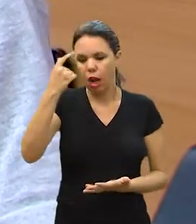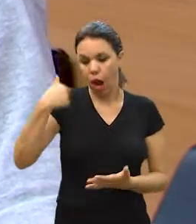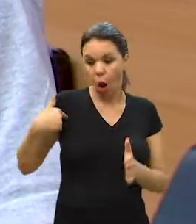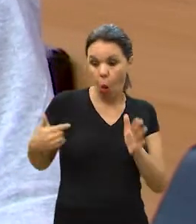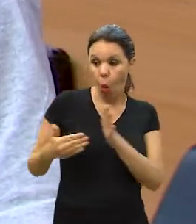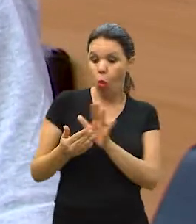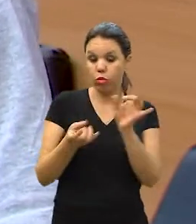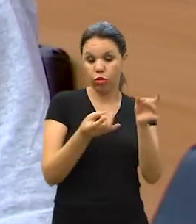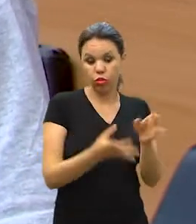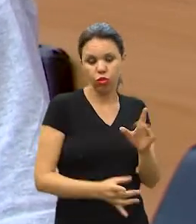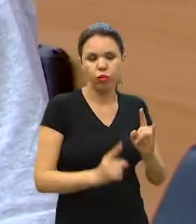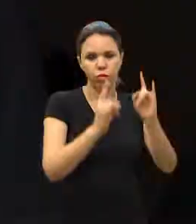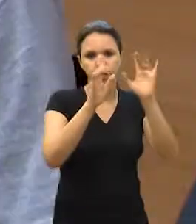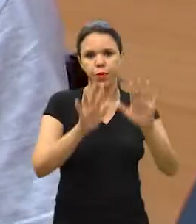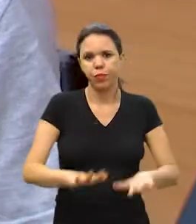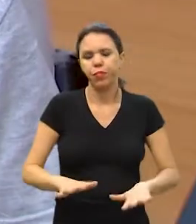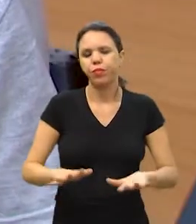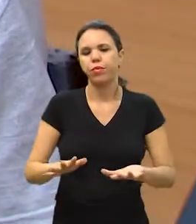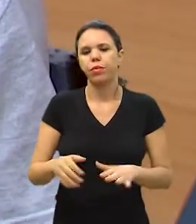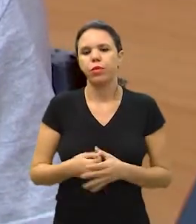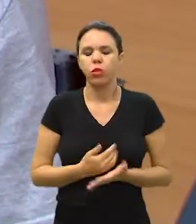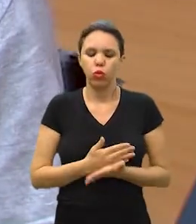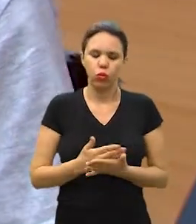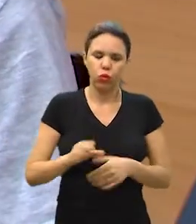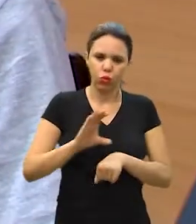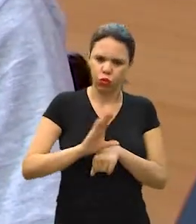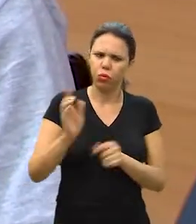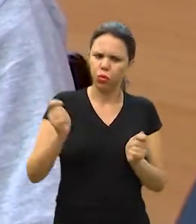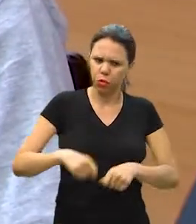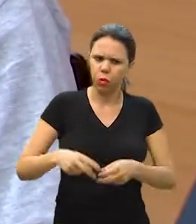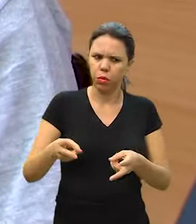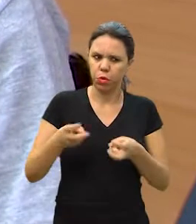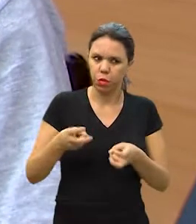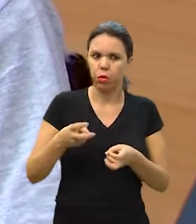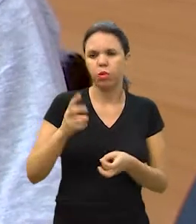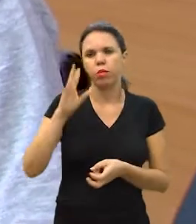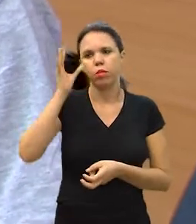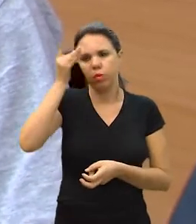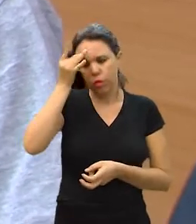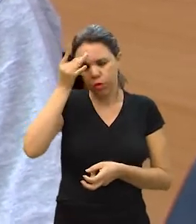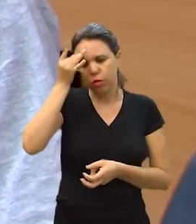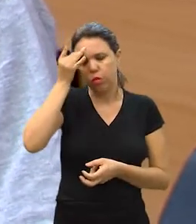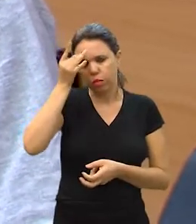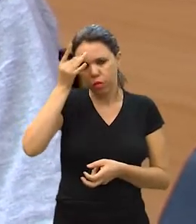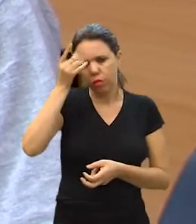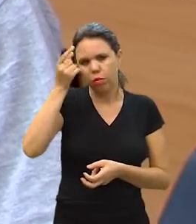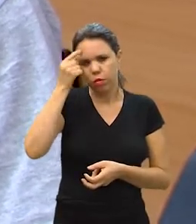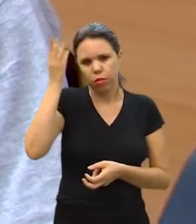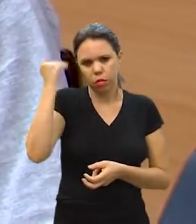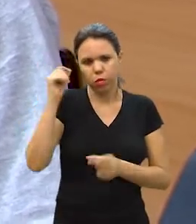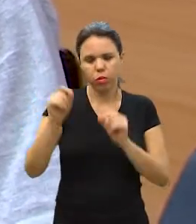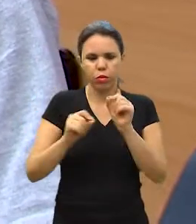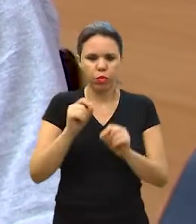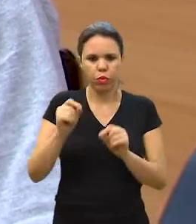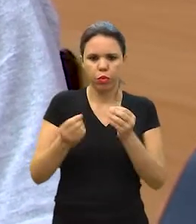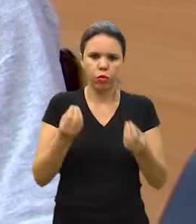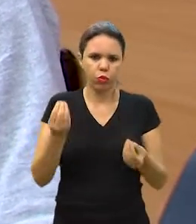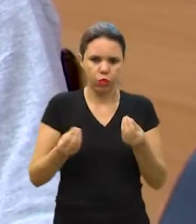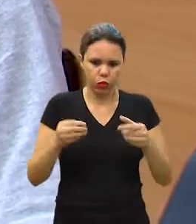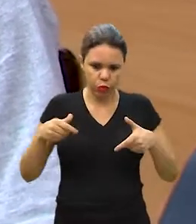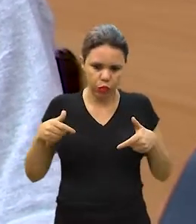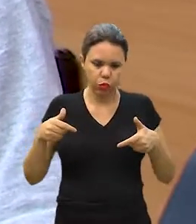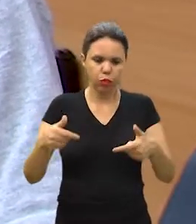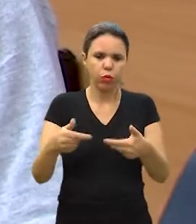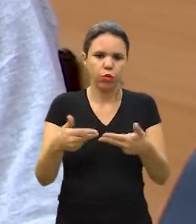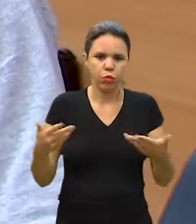exemplo, ser a última a sair do prédio. Embora esteja no início do curso ainda, já dá para começar a pegar alguma noção sobre